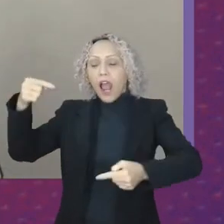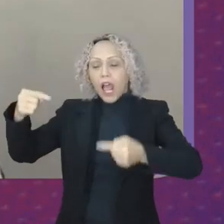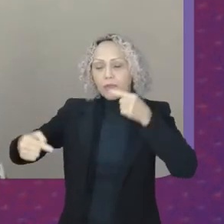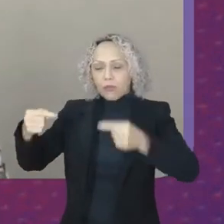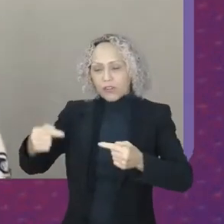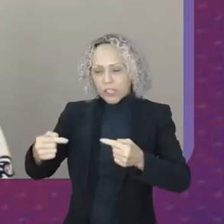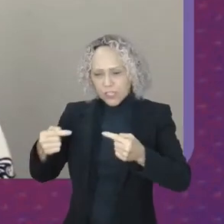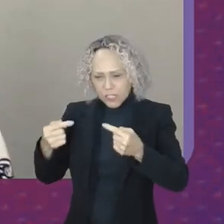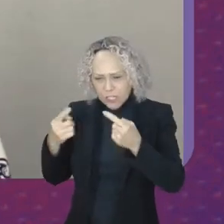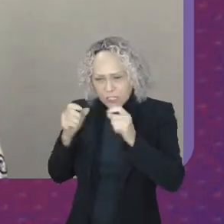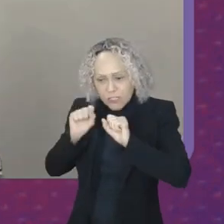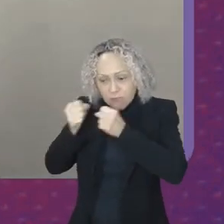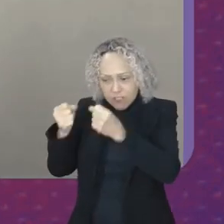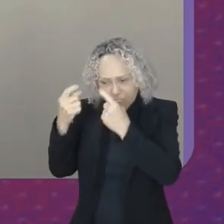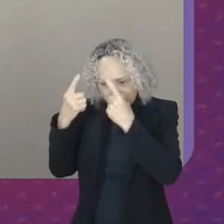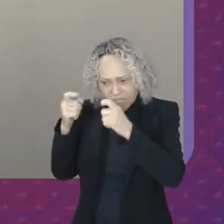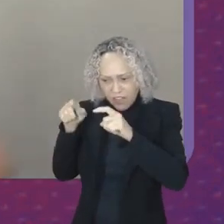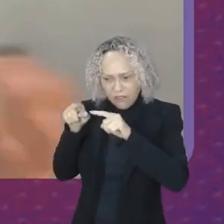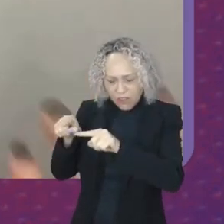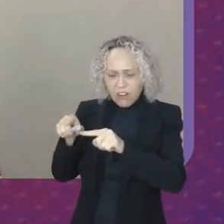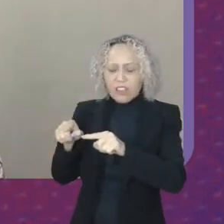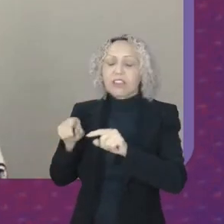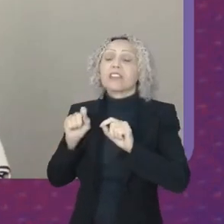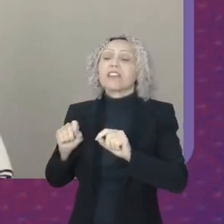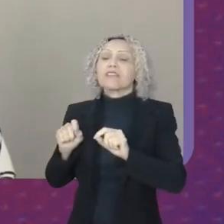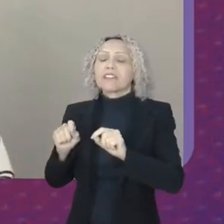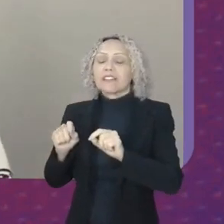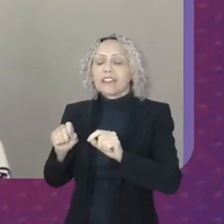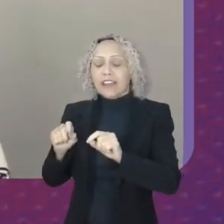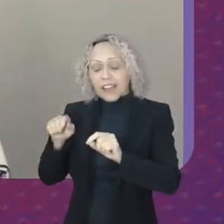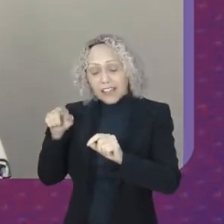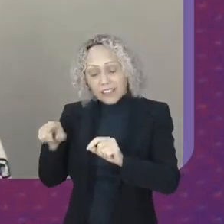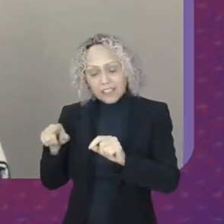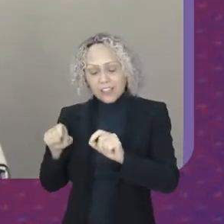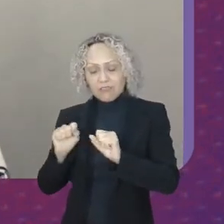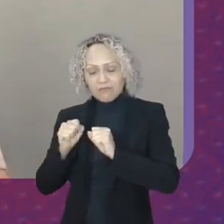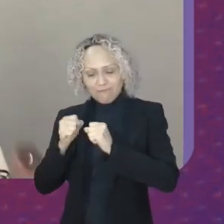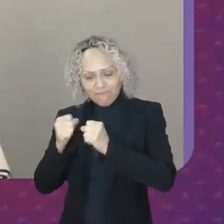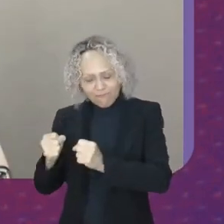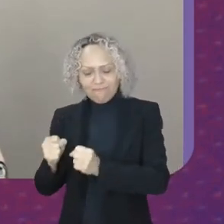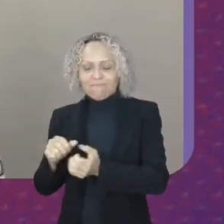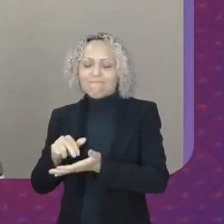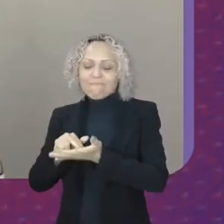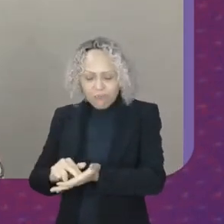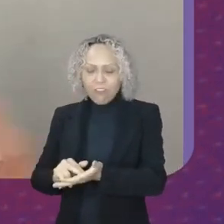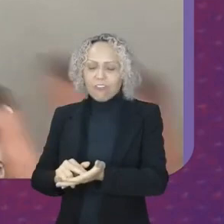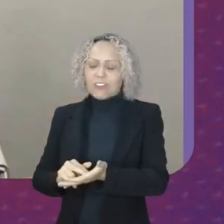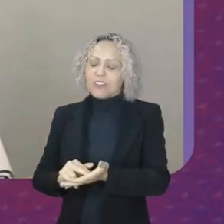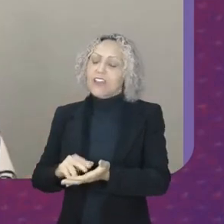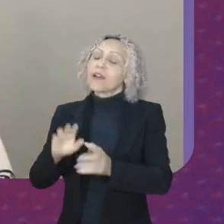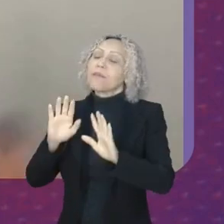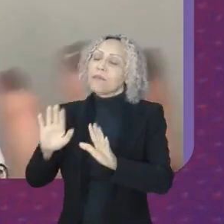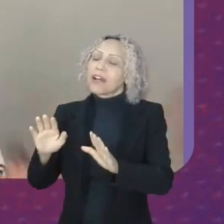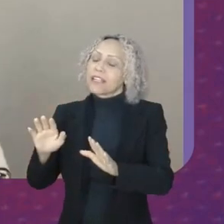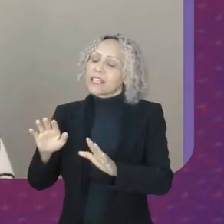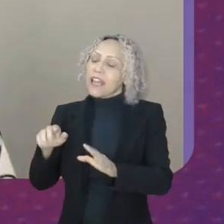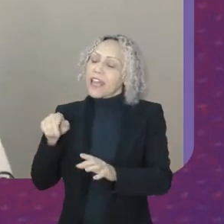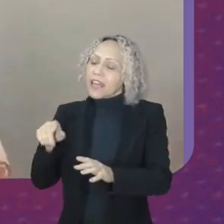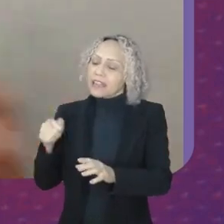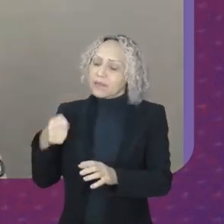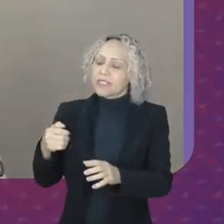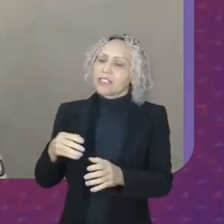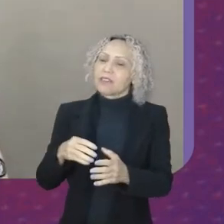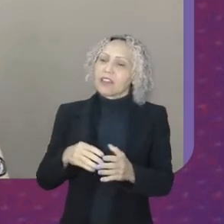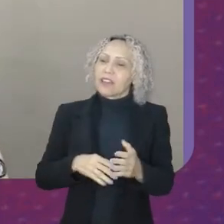São políticas universais, mas elas precisam ser construídas com esse olhar interseccional e